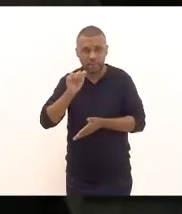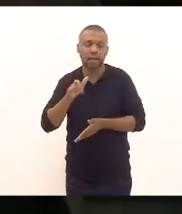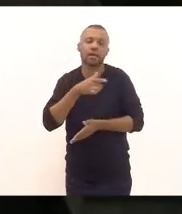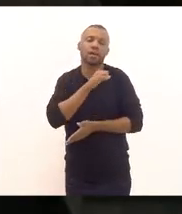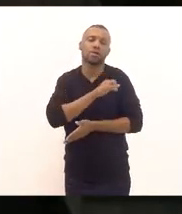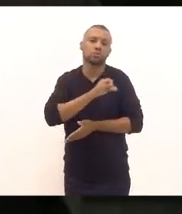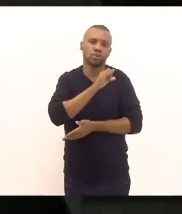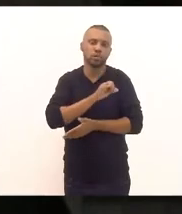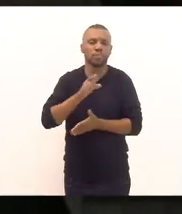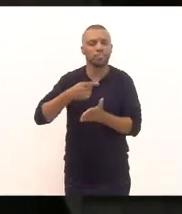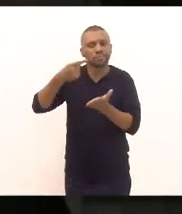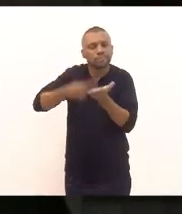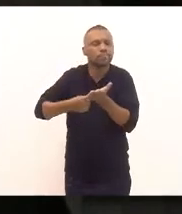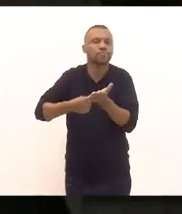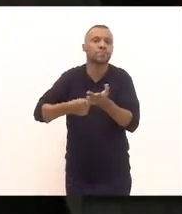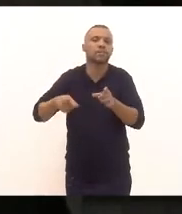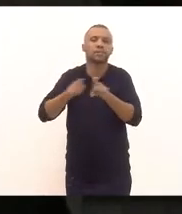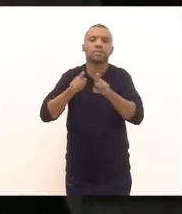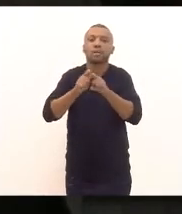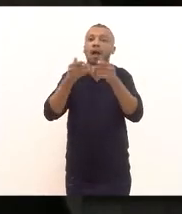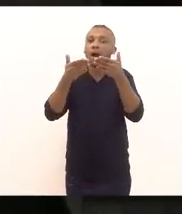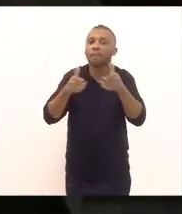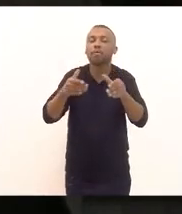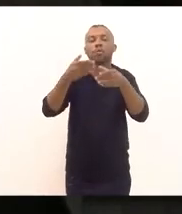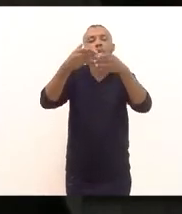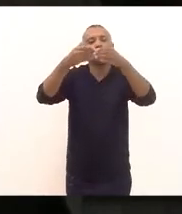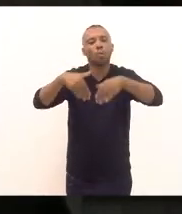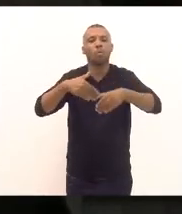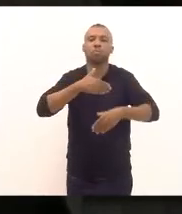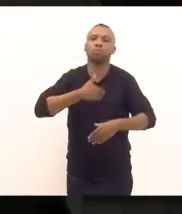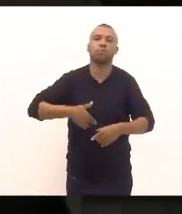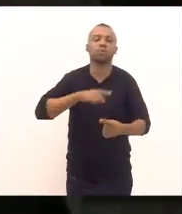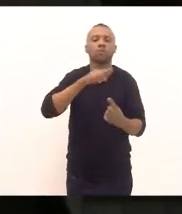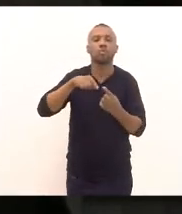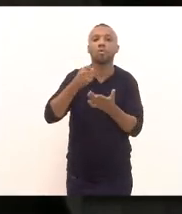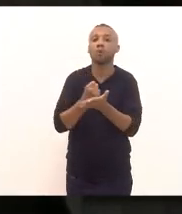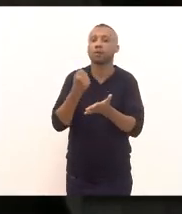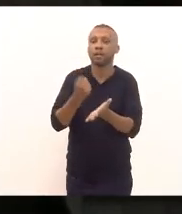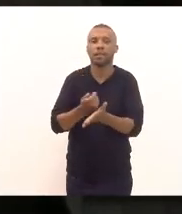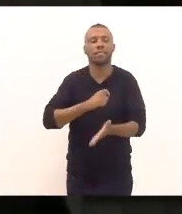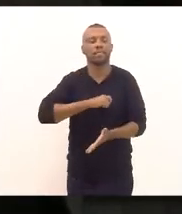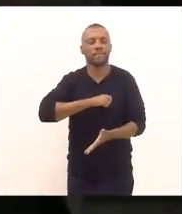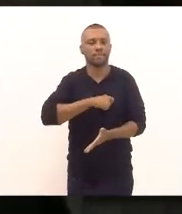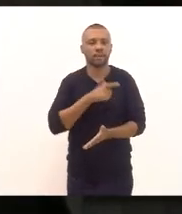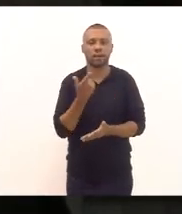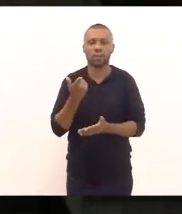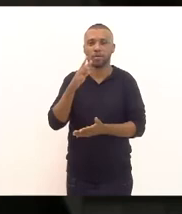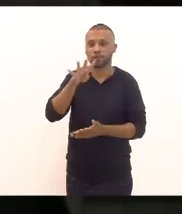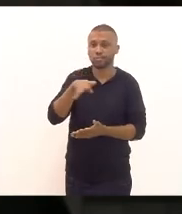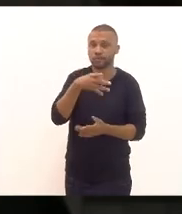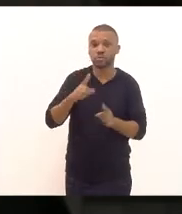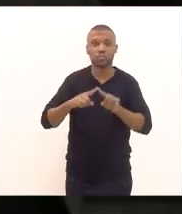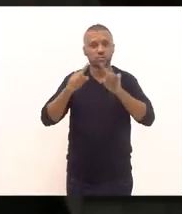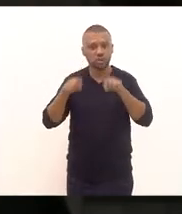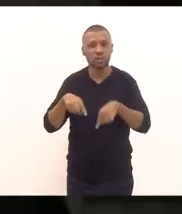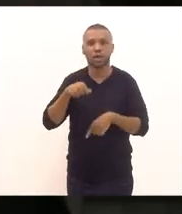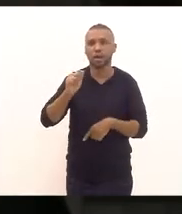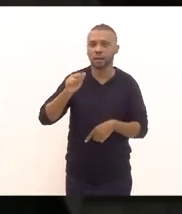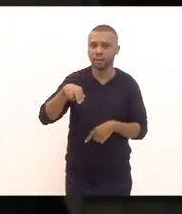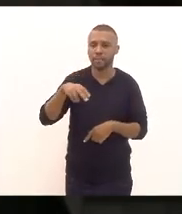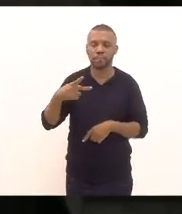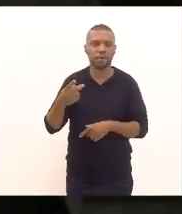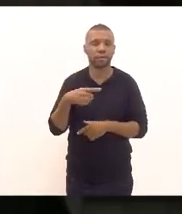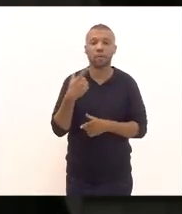de fiscalização E além disso abrir o concurso público para contratar fiscais para os quadros da NP então o problema da